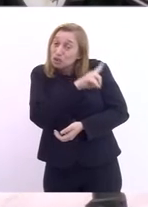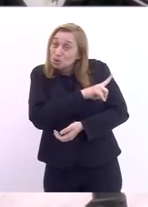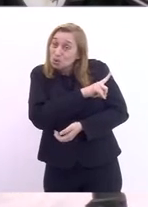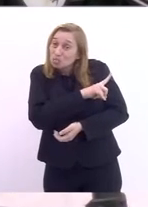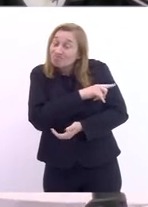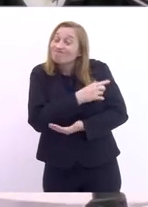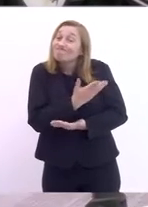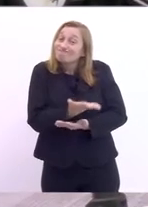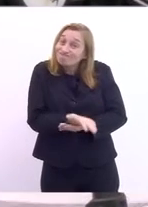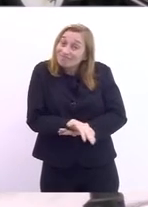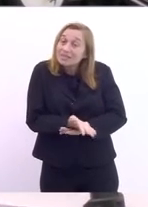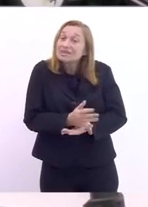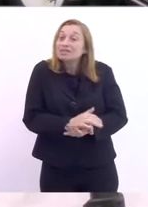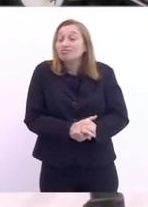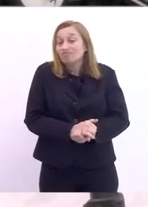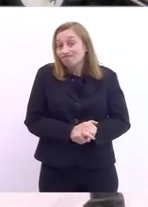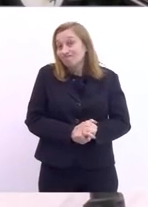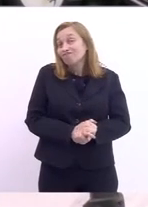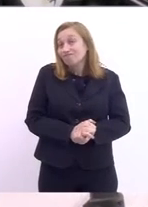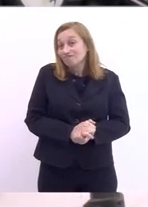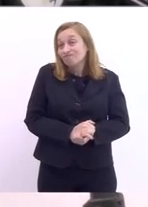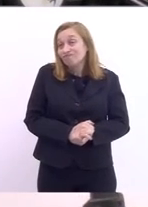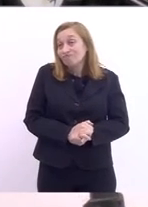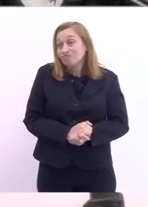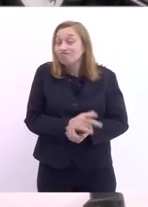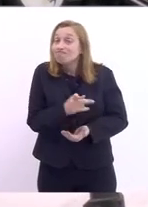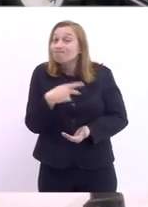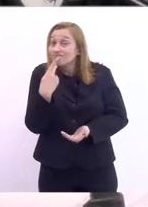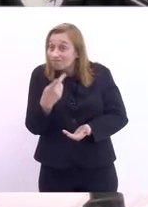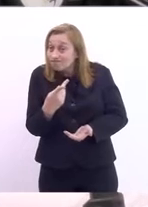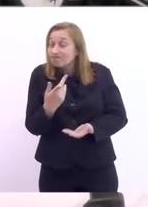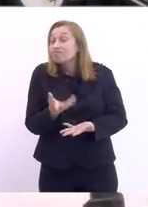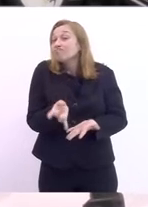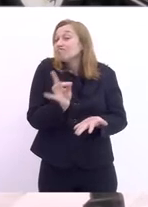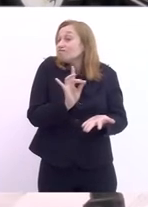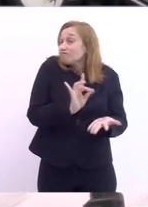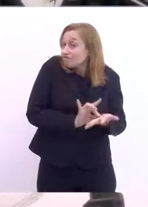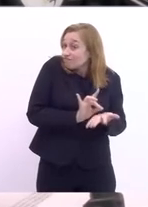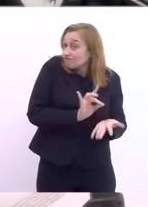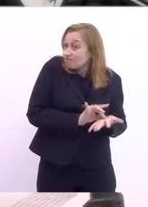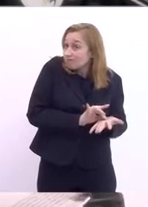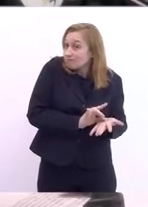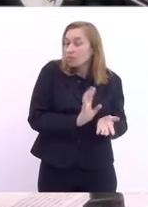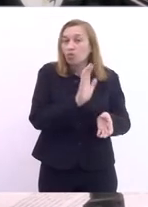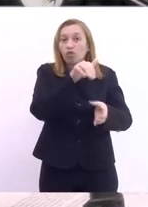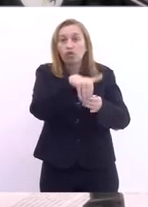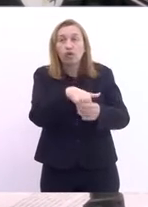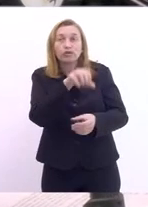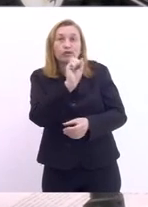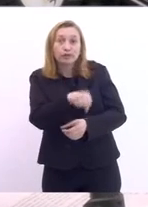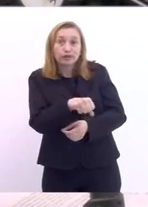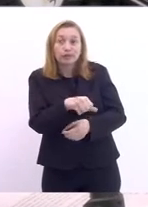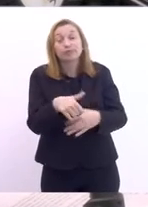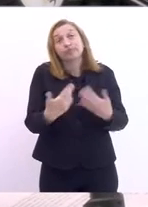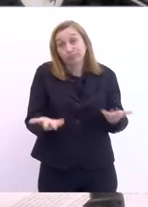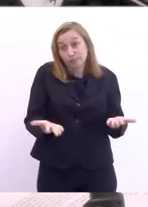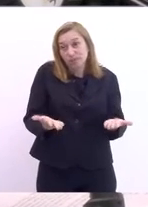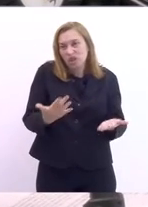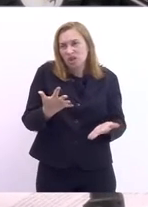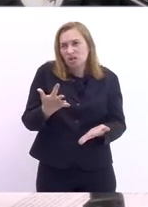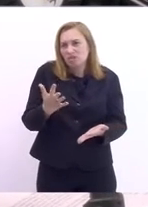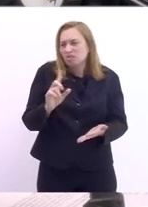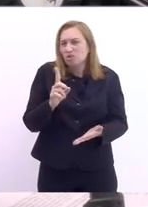não é? Dizer que realmente o voto é favorável. Então, eu não vou